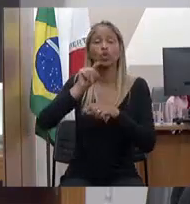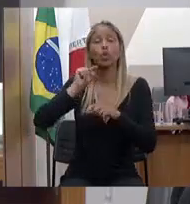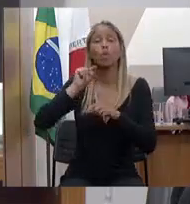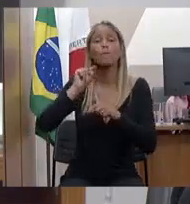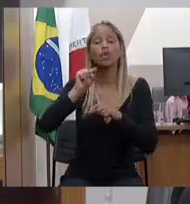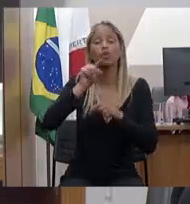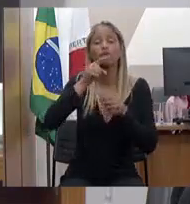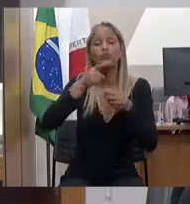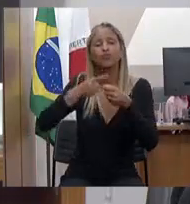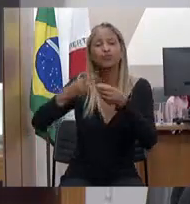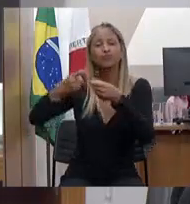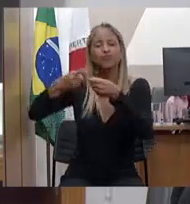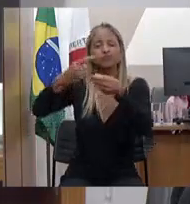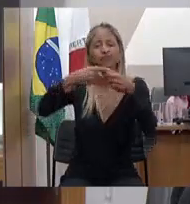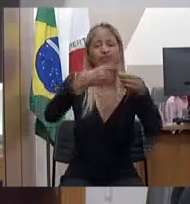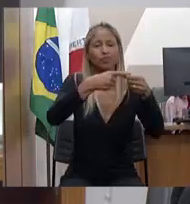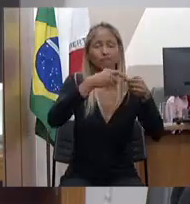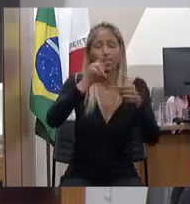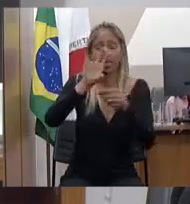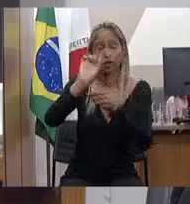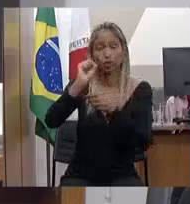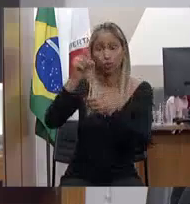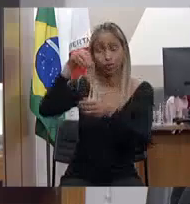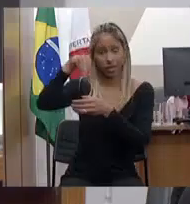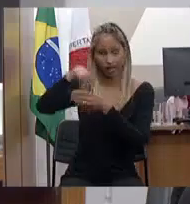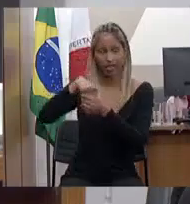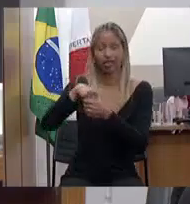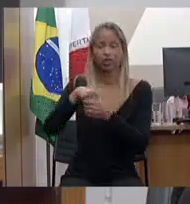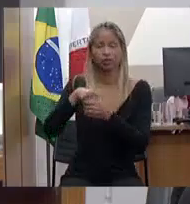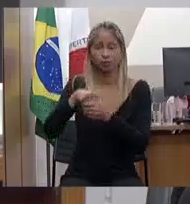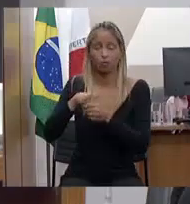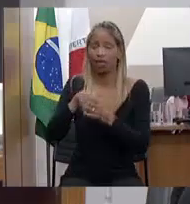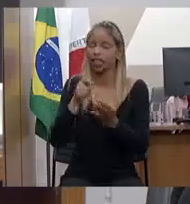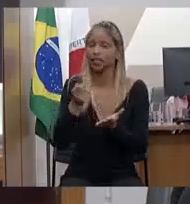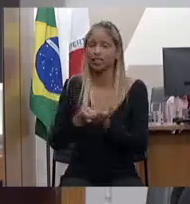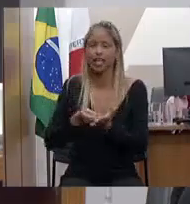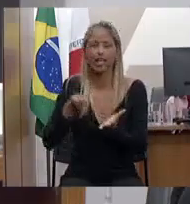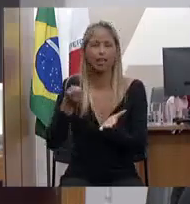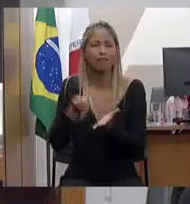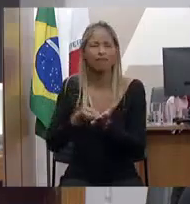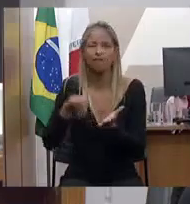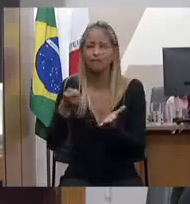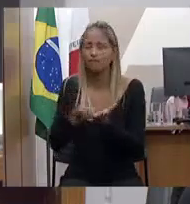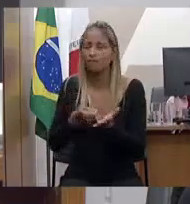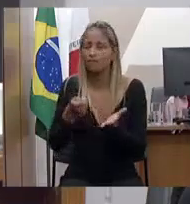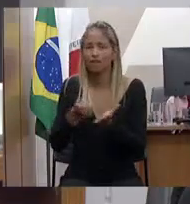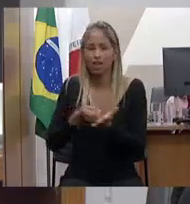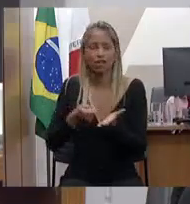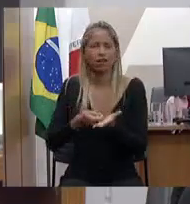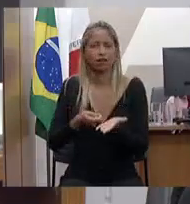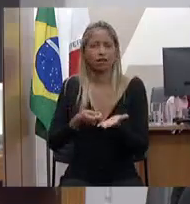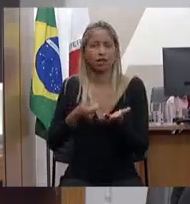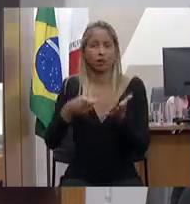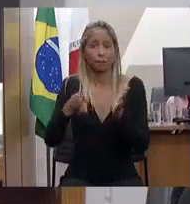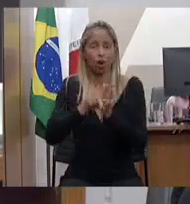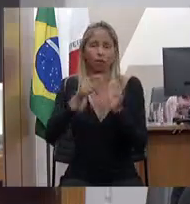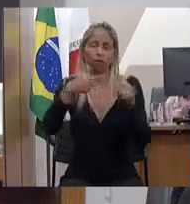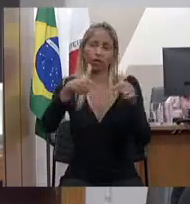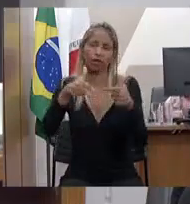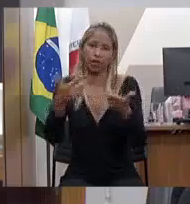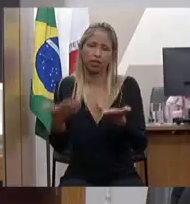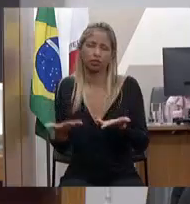municípios nós temos o SUS lá dentro e é dever é atribuição do SUS fazer saúde do trabalhador